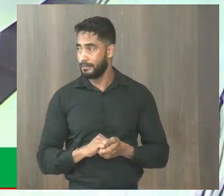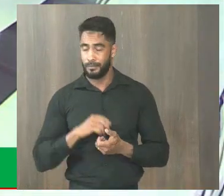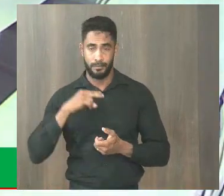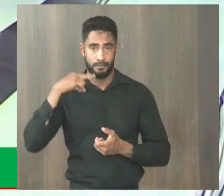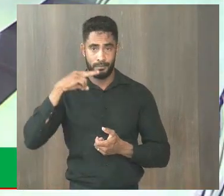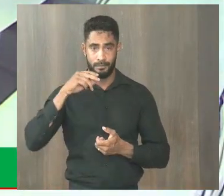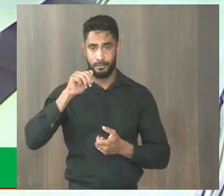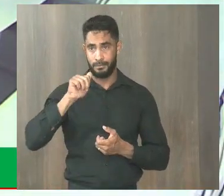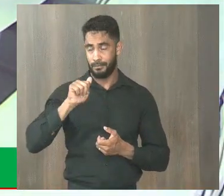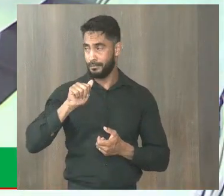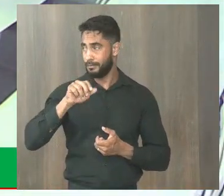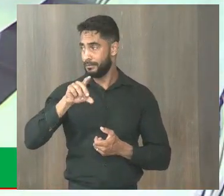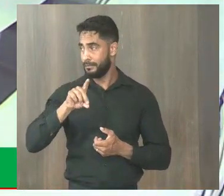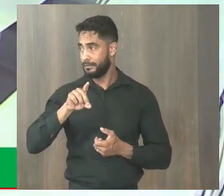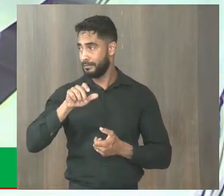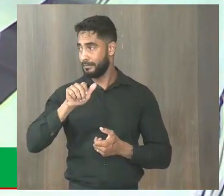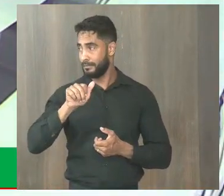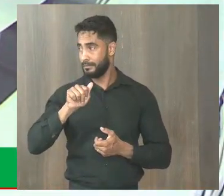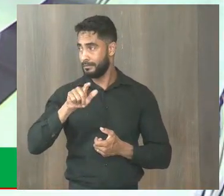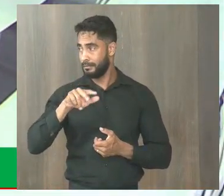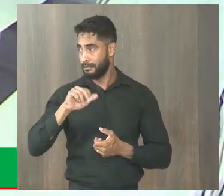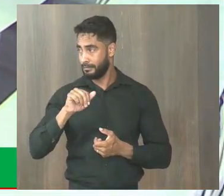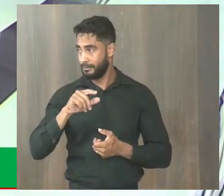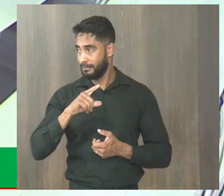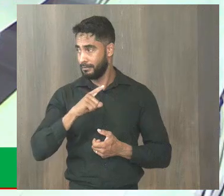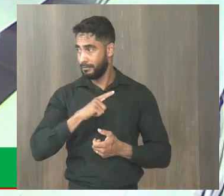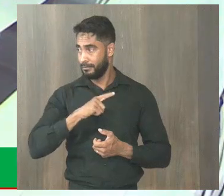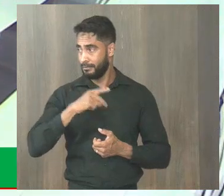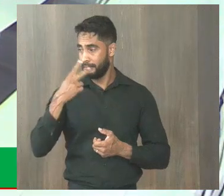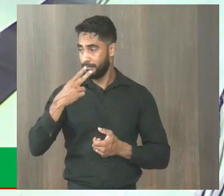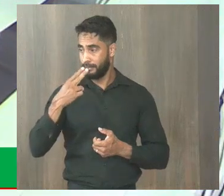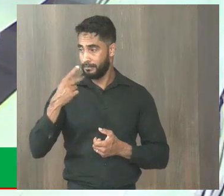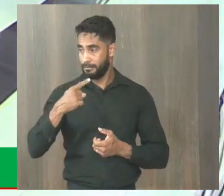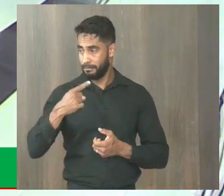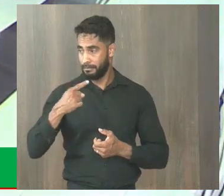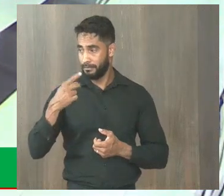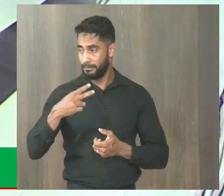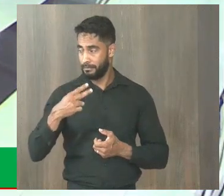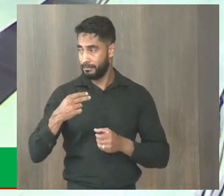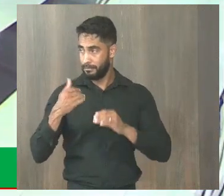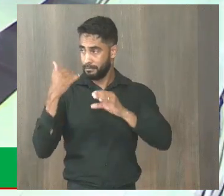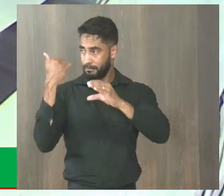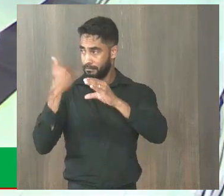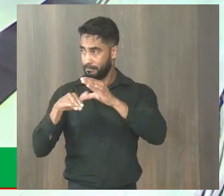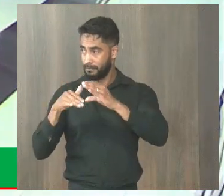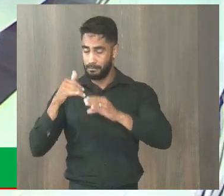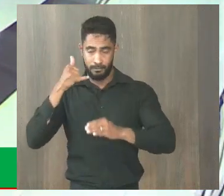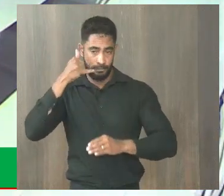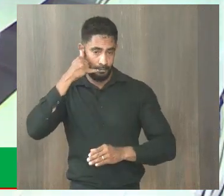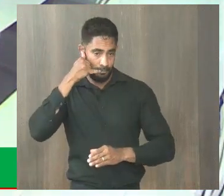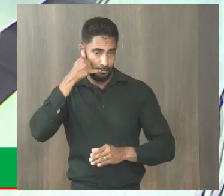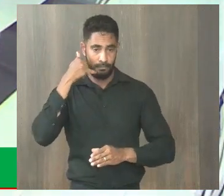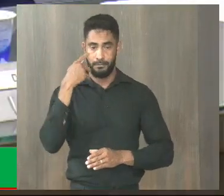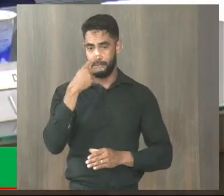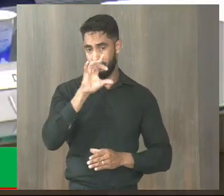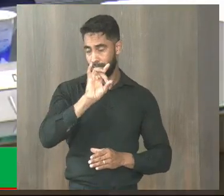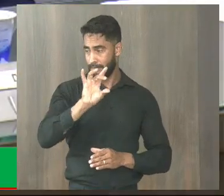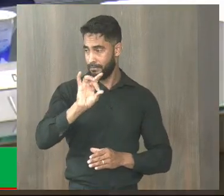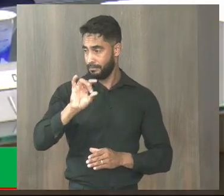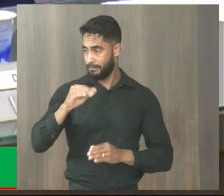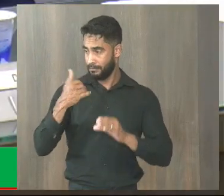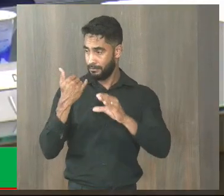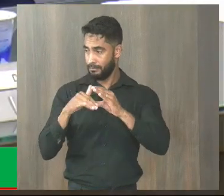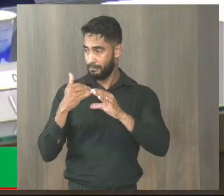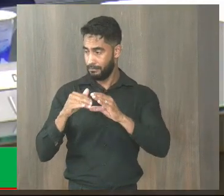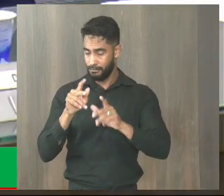Vereador Adauri, o senhor tem essa lista aí da primeira e segunda etapa aí? Tem, sim, eu posso passar no celular de cada nobre colega, e eu passo agora mesmo,